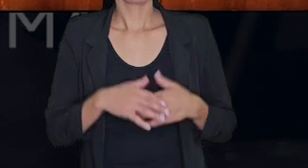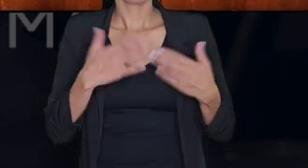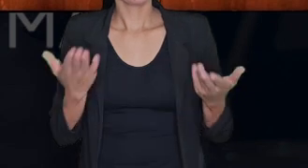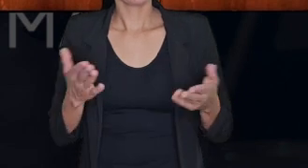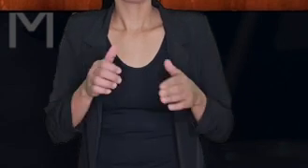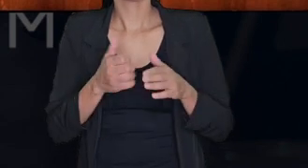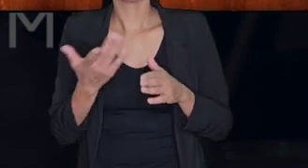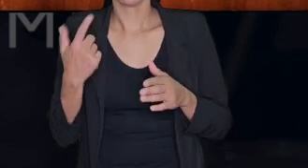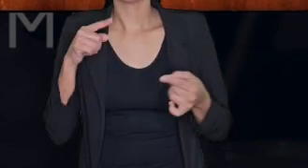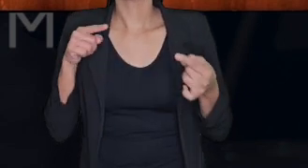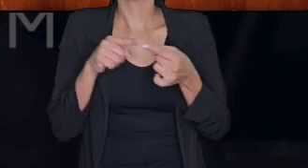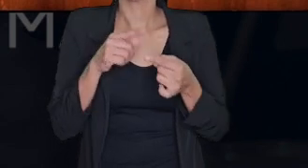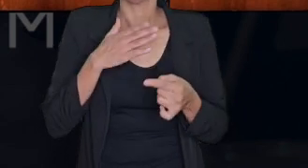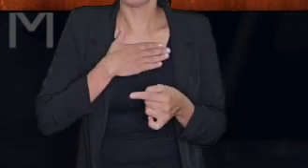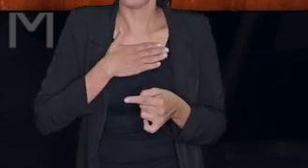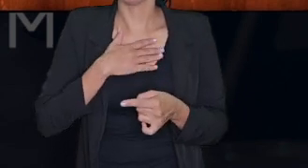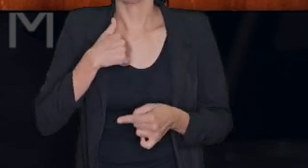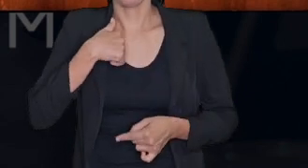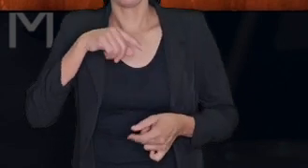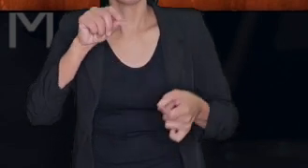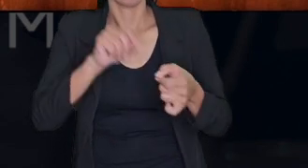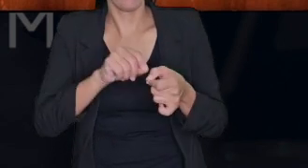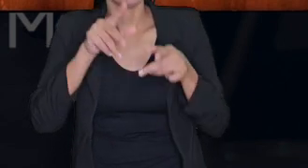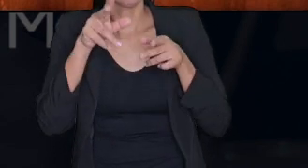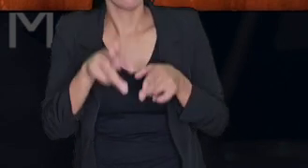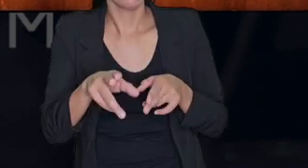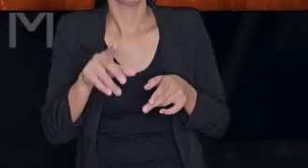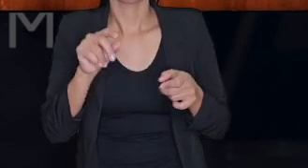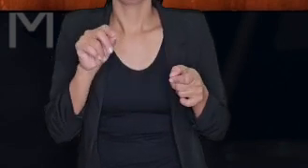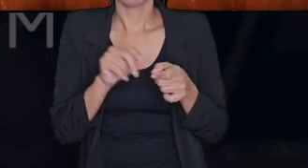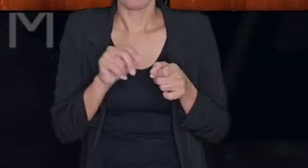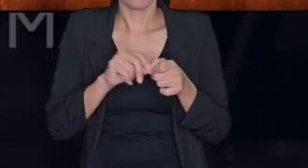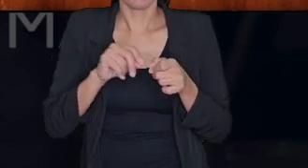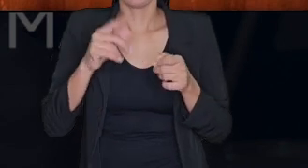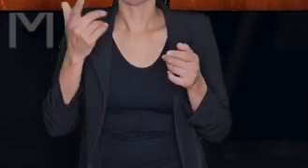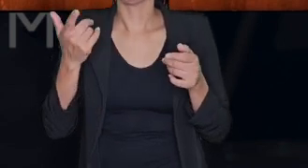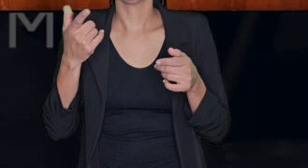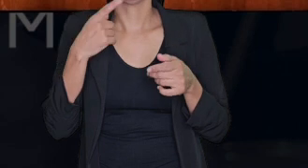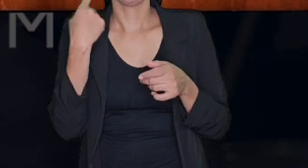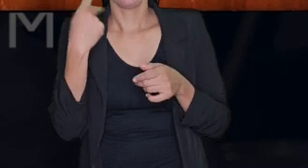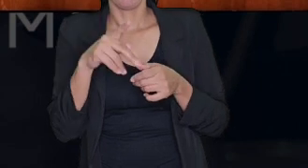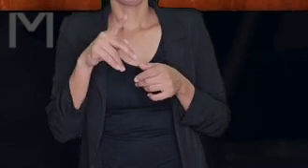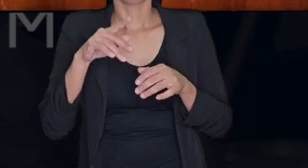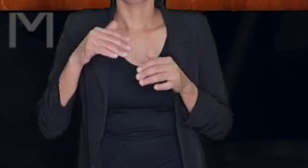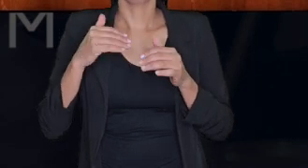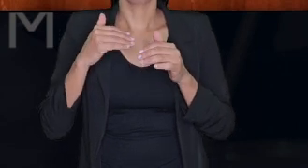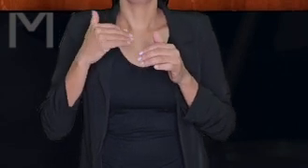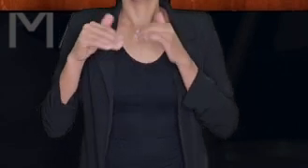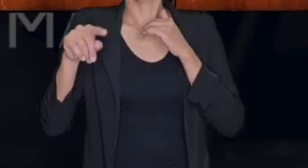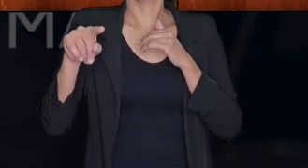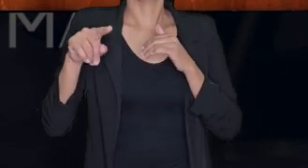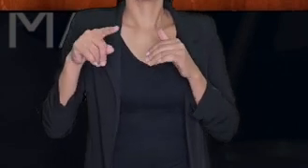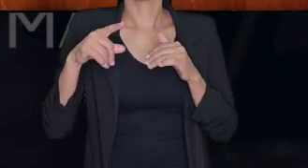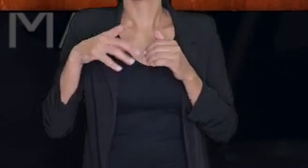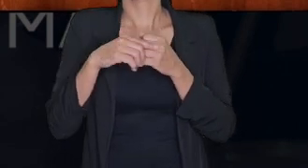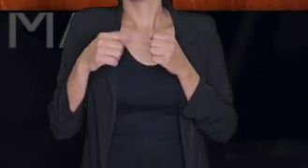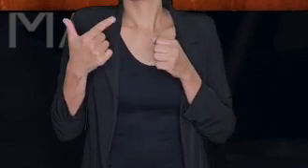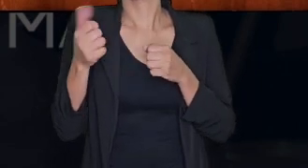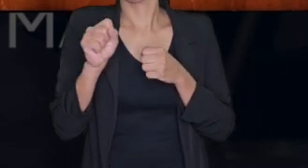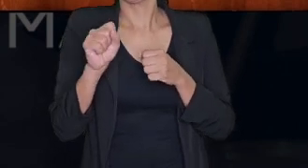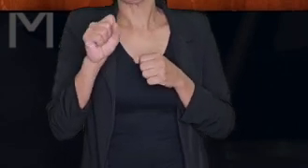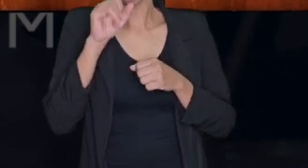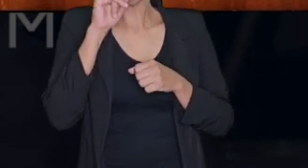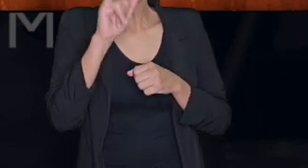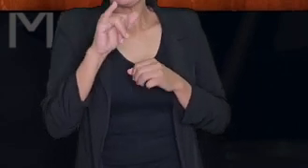estabilizado. Sabe qual foi a minha intenção? E isso eu faço, tá? Até de forma insubordinada ao